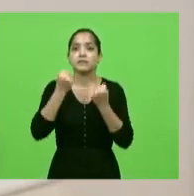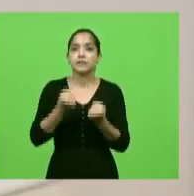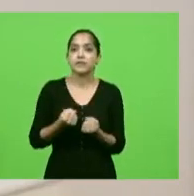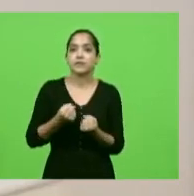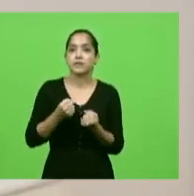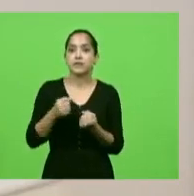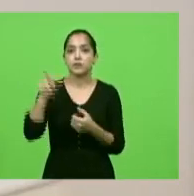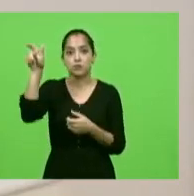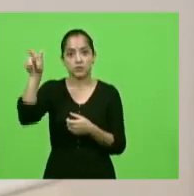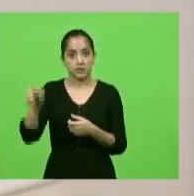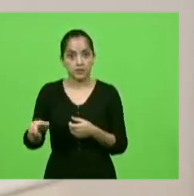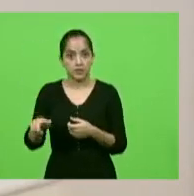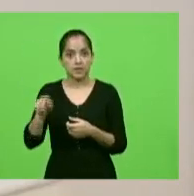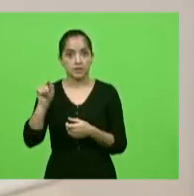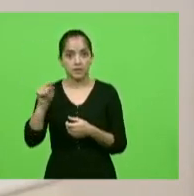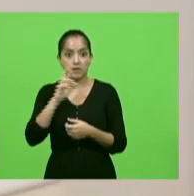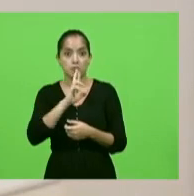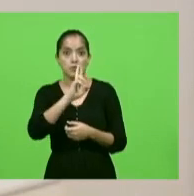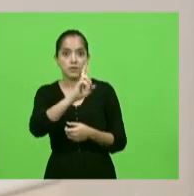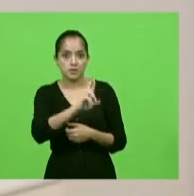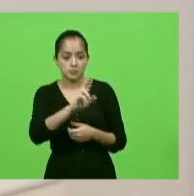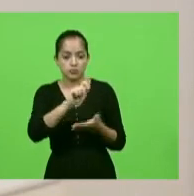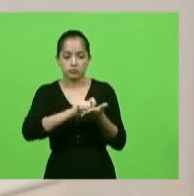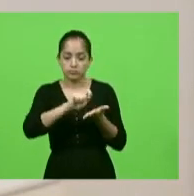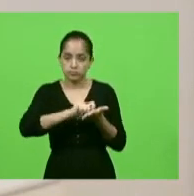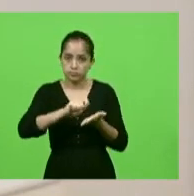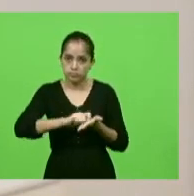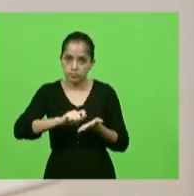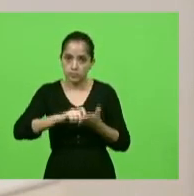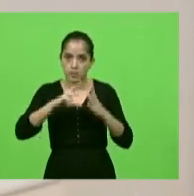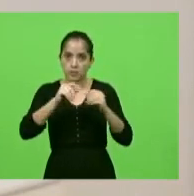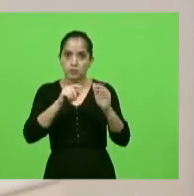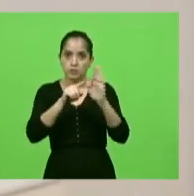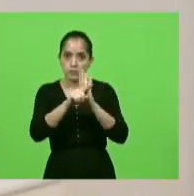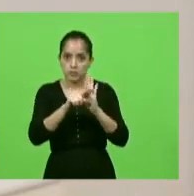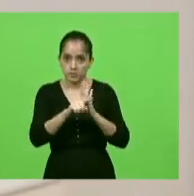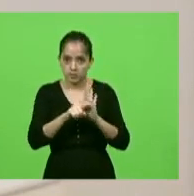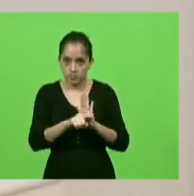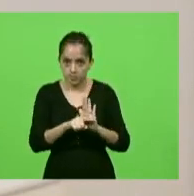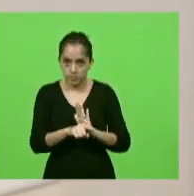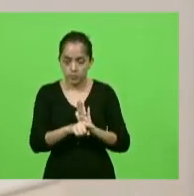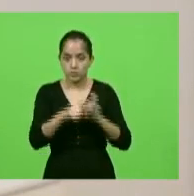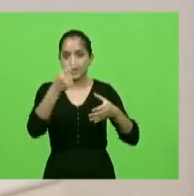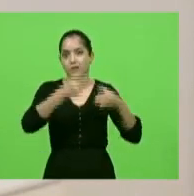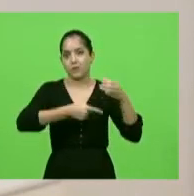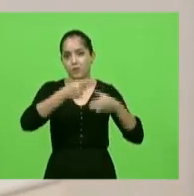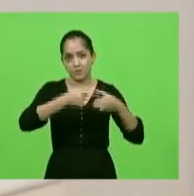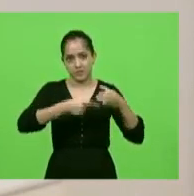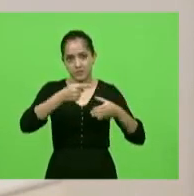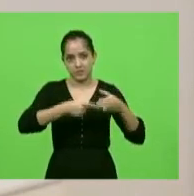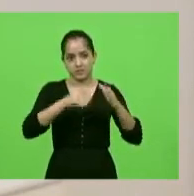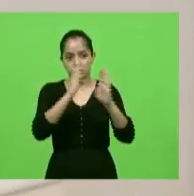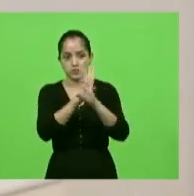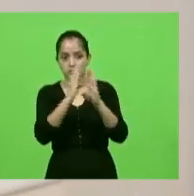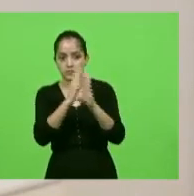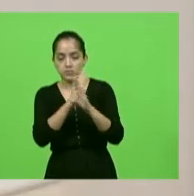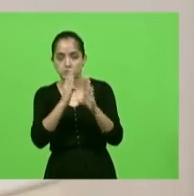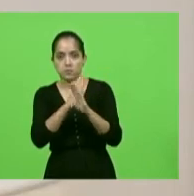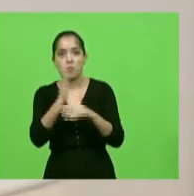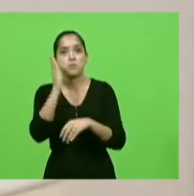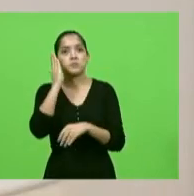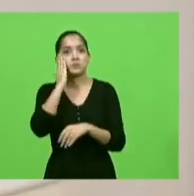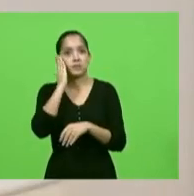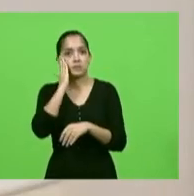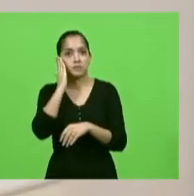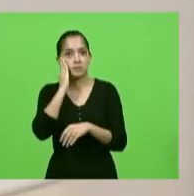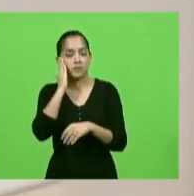governador do estado, ao responder por escrito aos questionamentos da Comissão Parlamentar de Inquérito, informou ter tomado conhecimento da